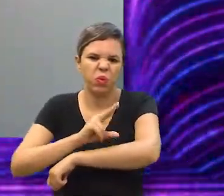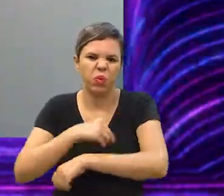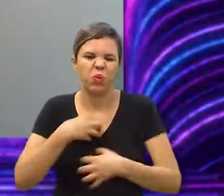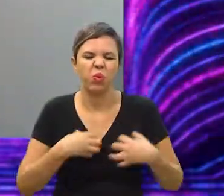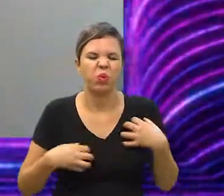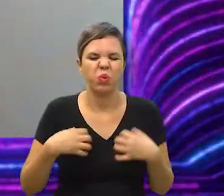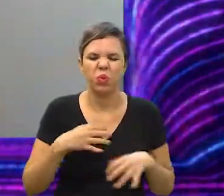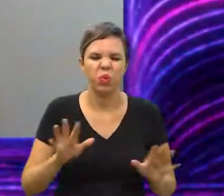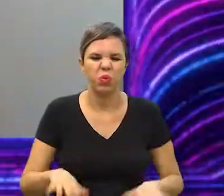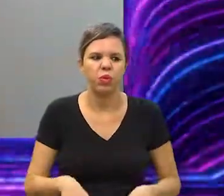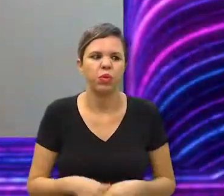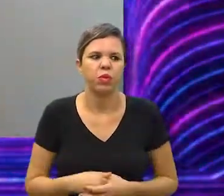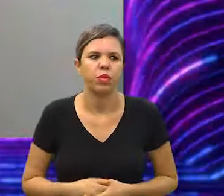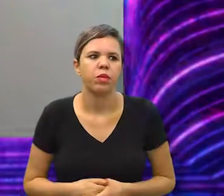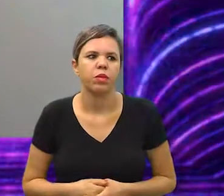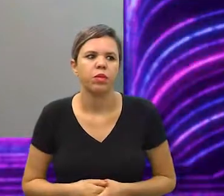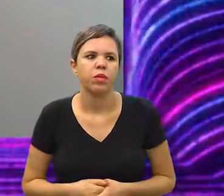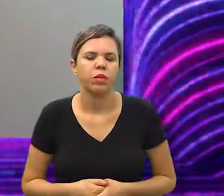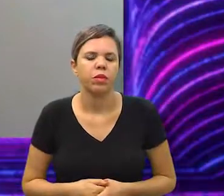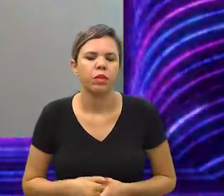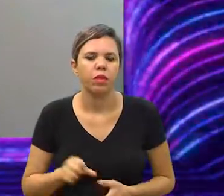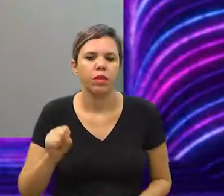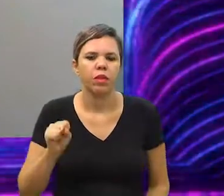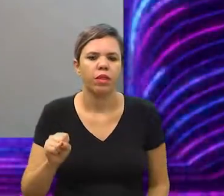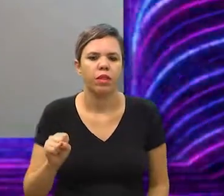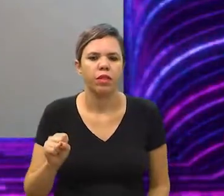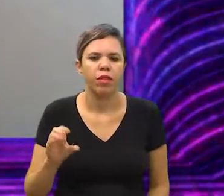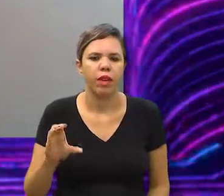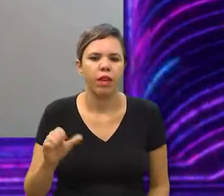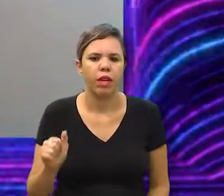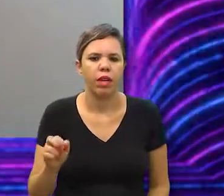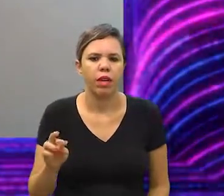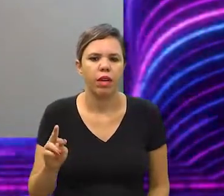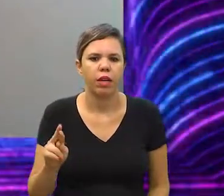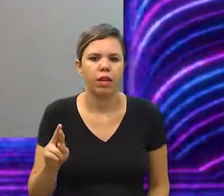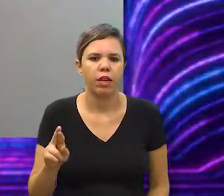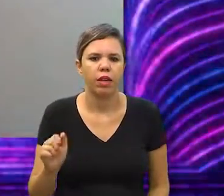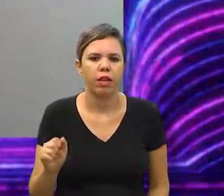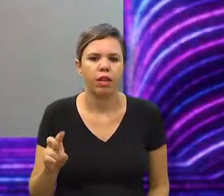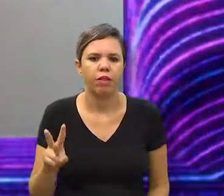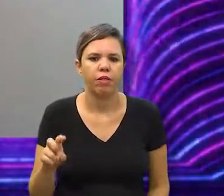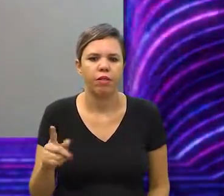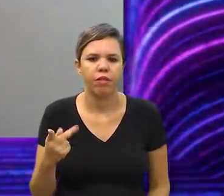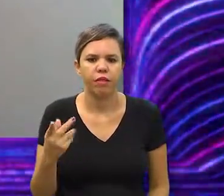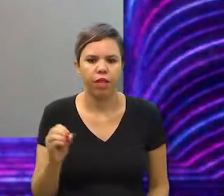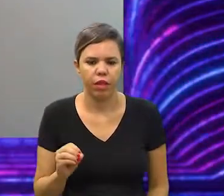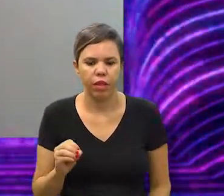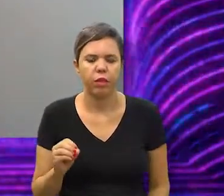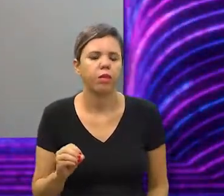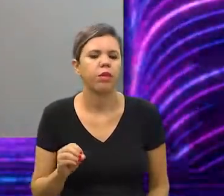incomodado com esses bichos. Mas o escaravelho tem uma espécie que é um escaravelho que ele